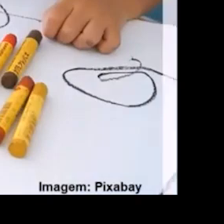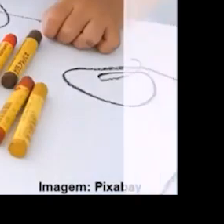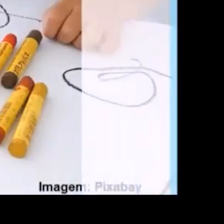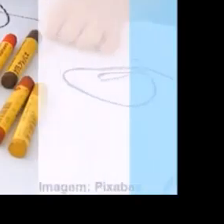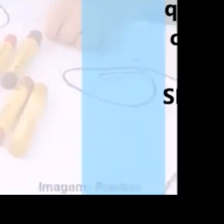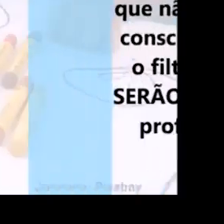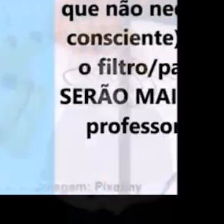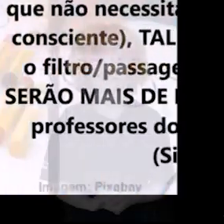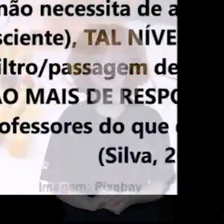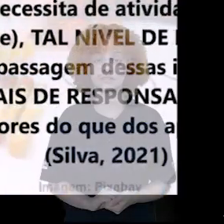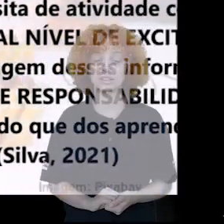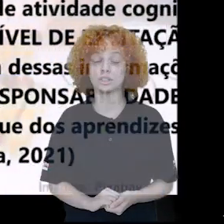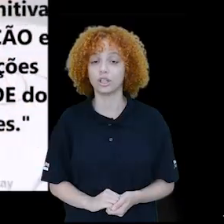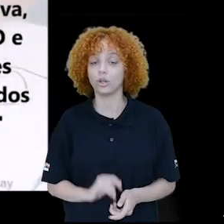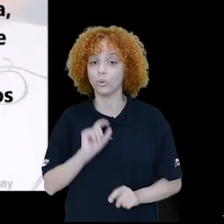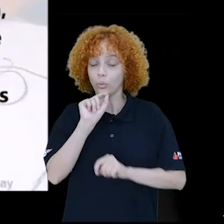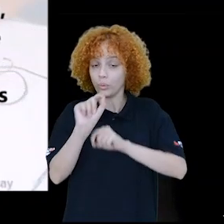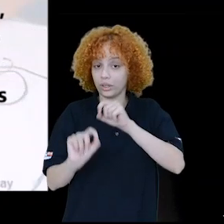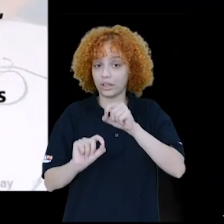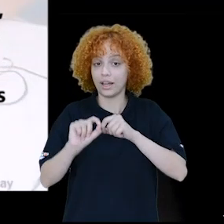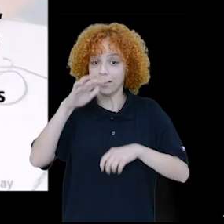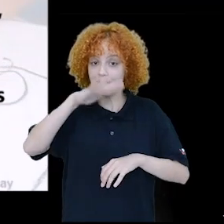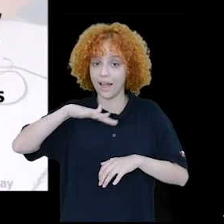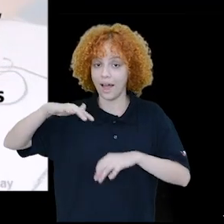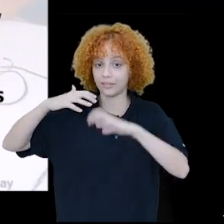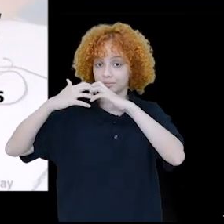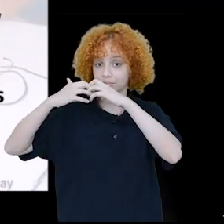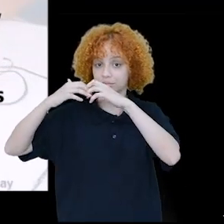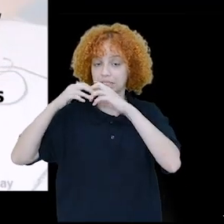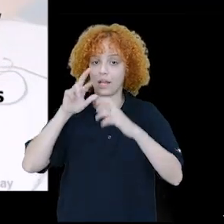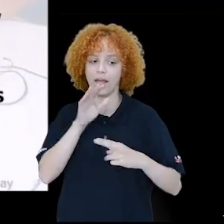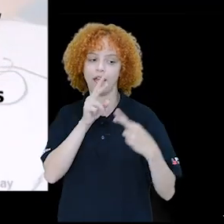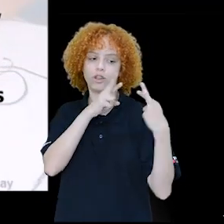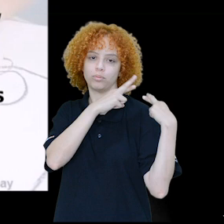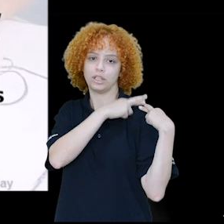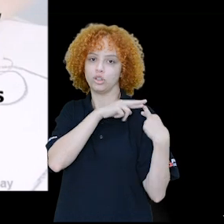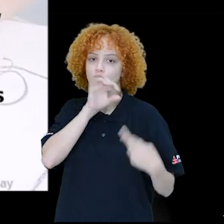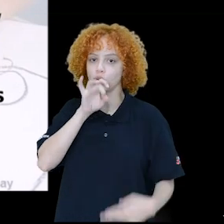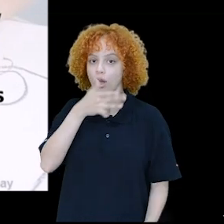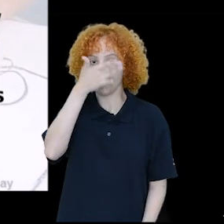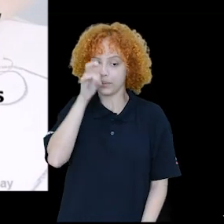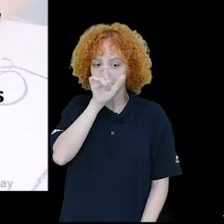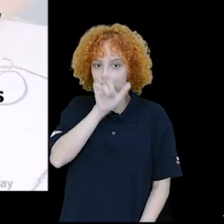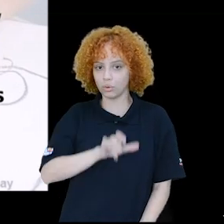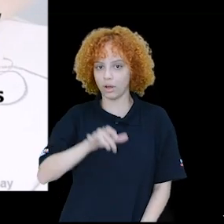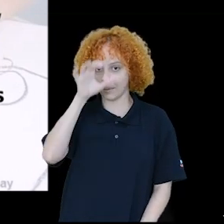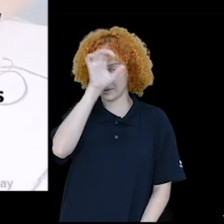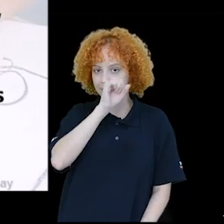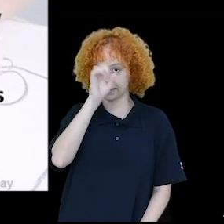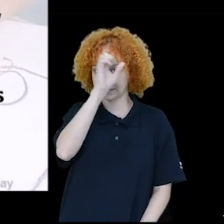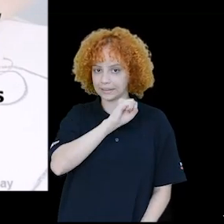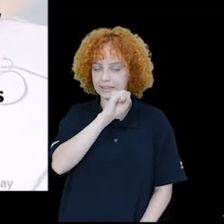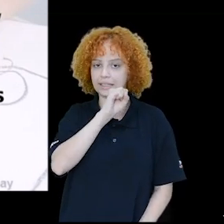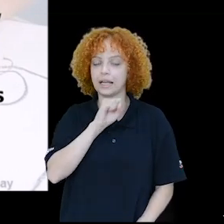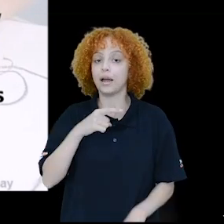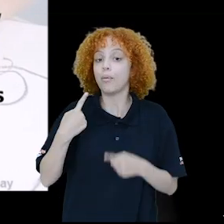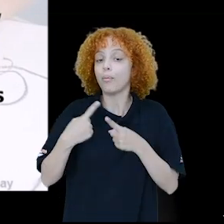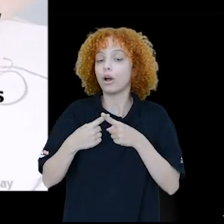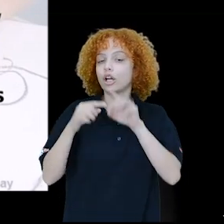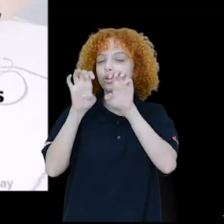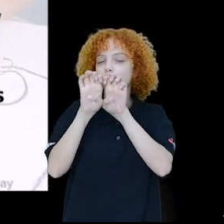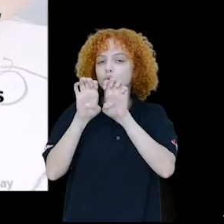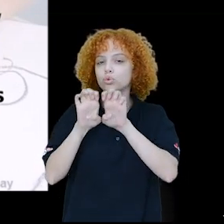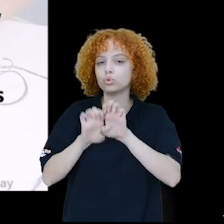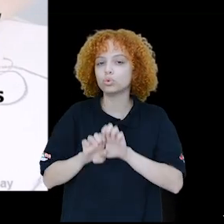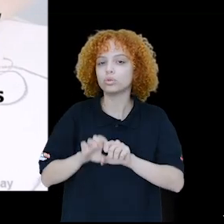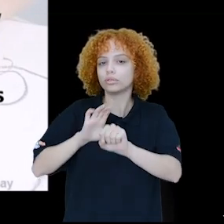Ou seja, ele considera que essa área não depende tanto dos aprendizes, pois são